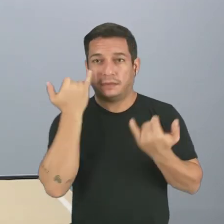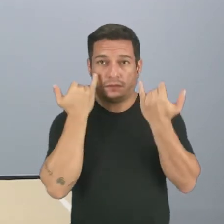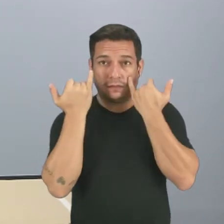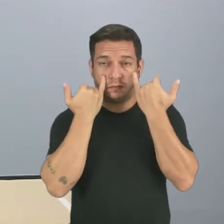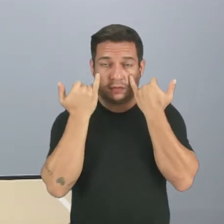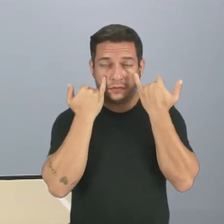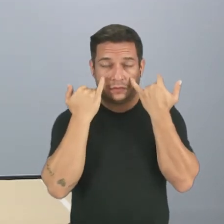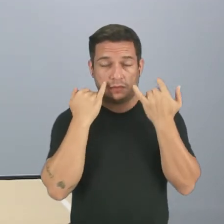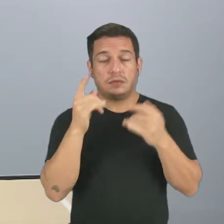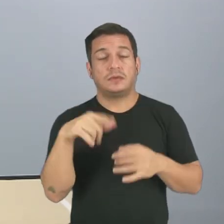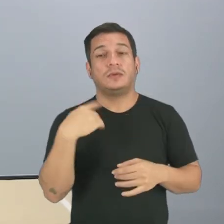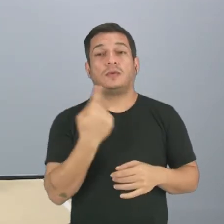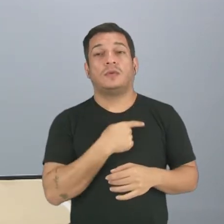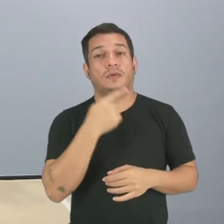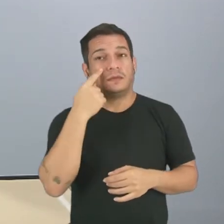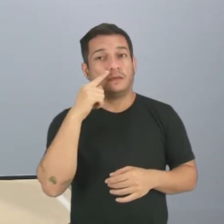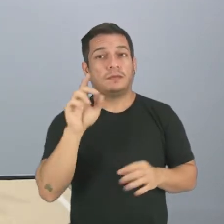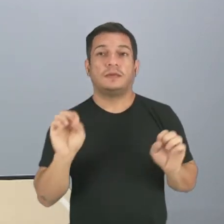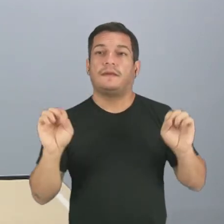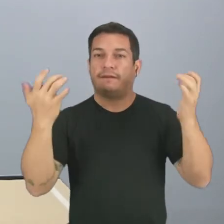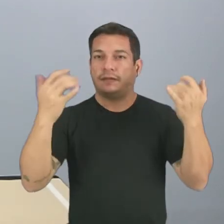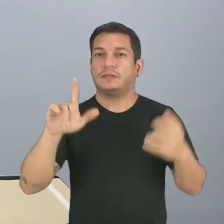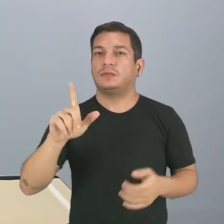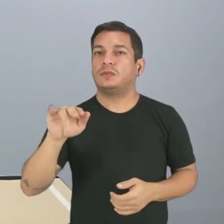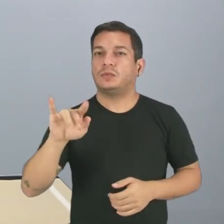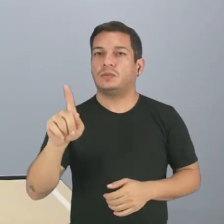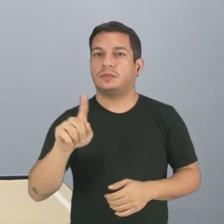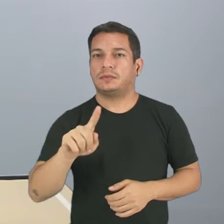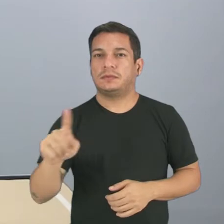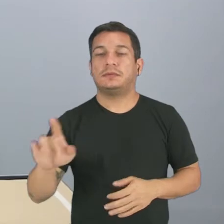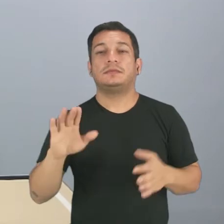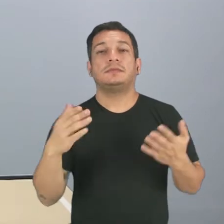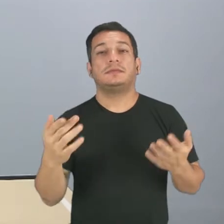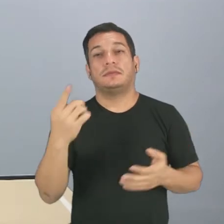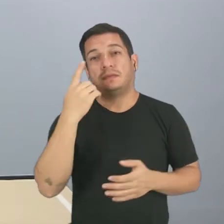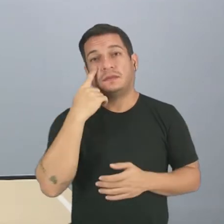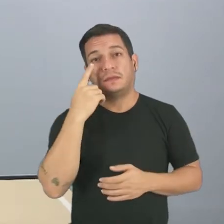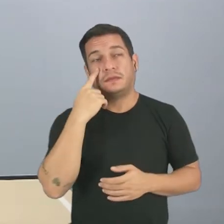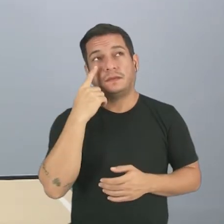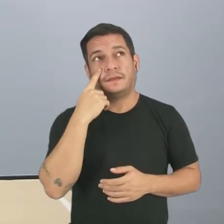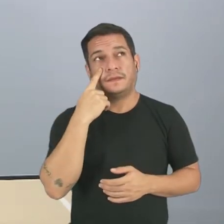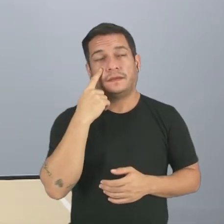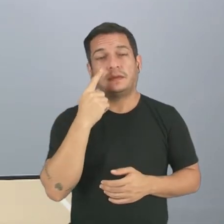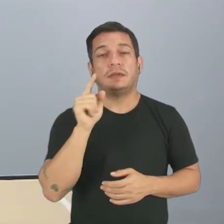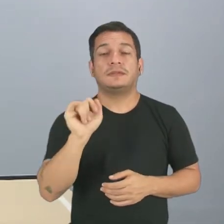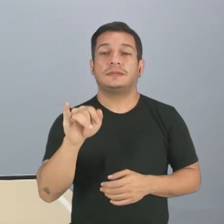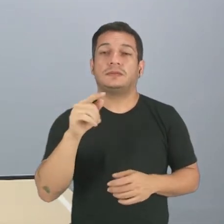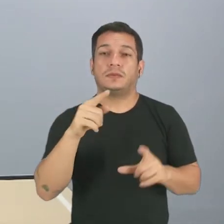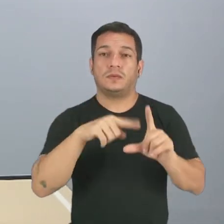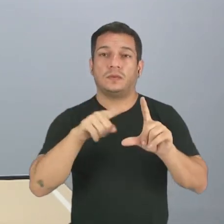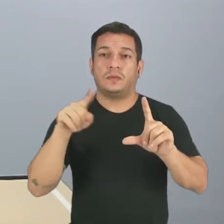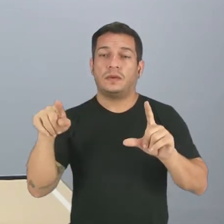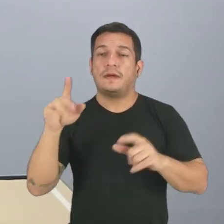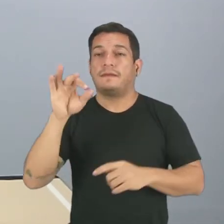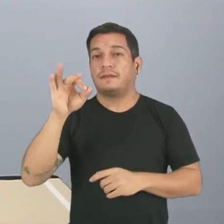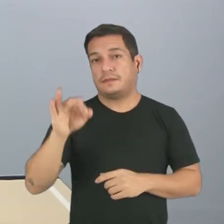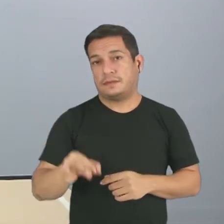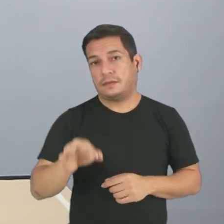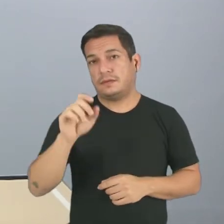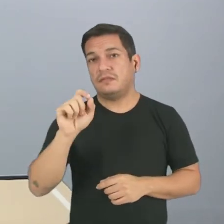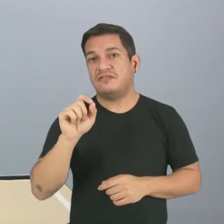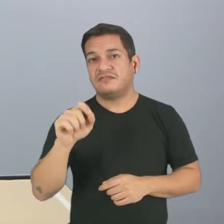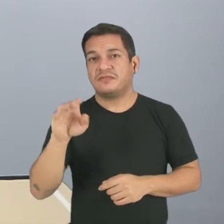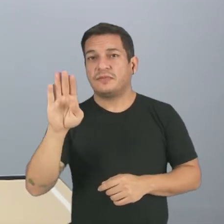informações que nós vimos na festa do Luiz. Então, vamos ver se o gráfico correto é